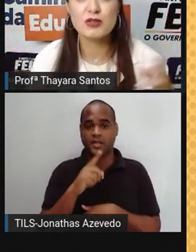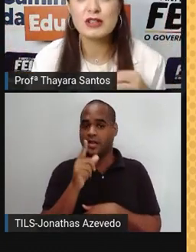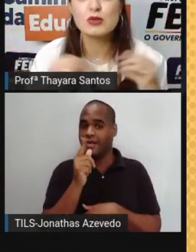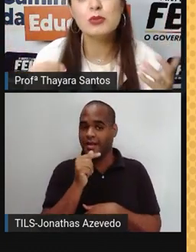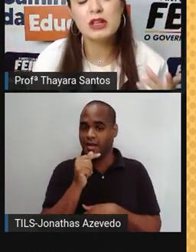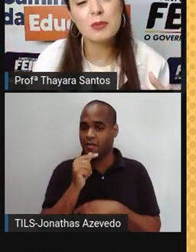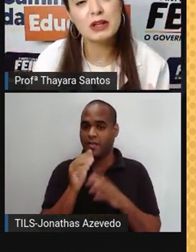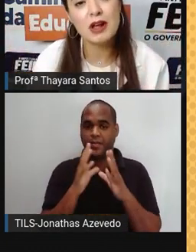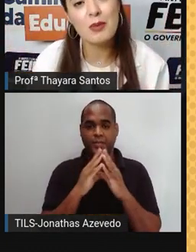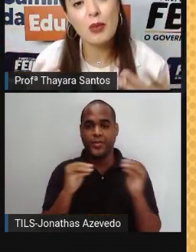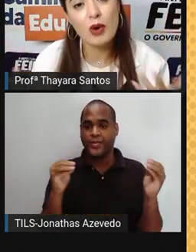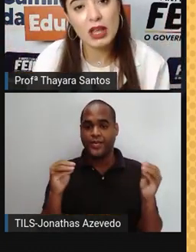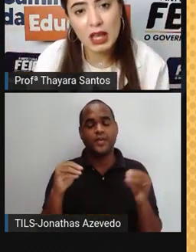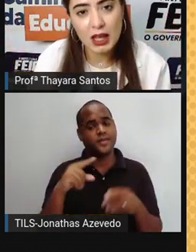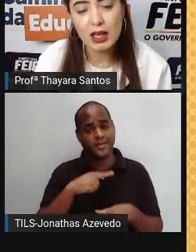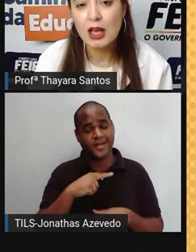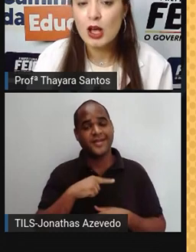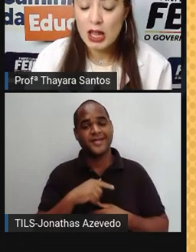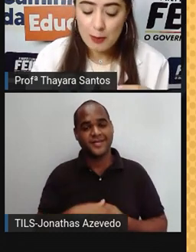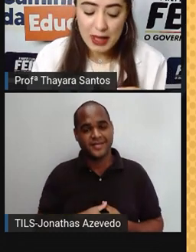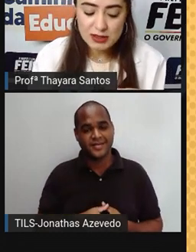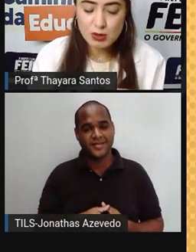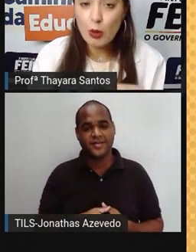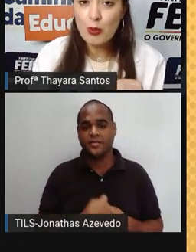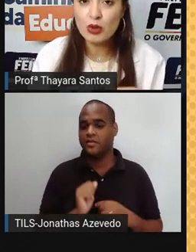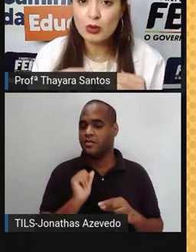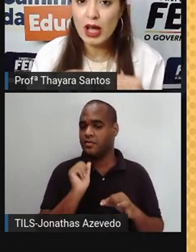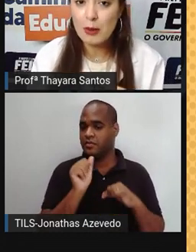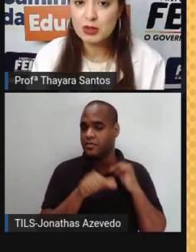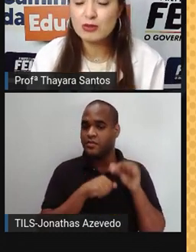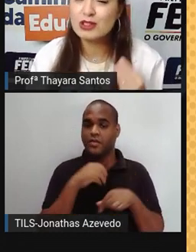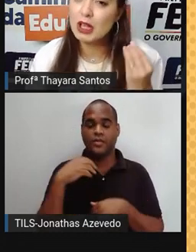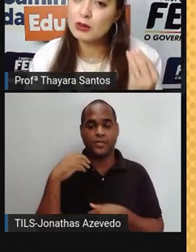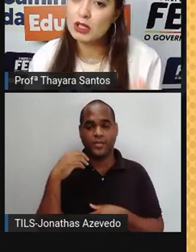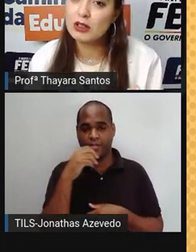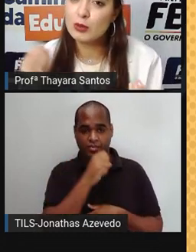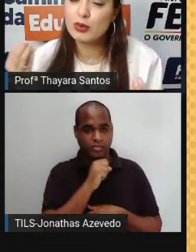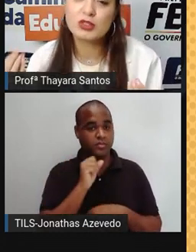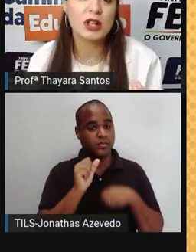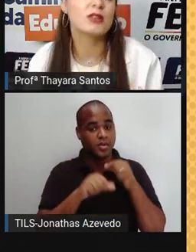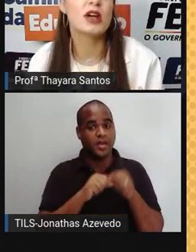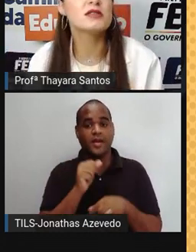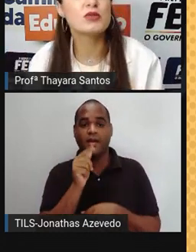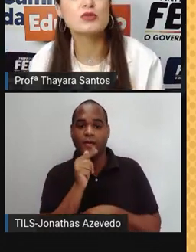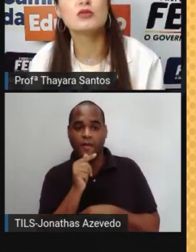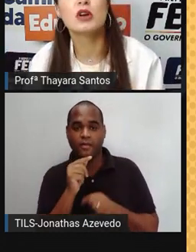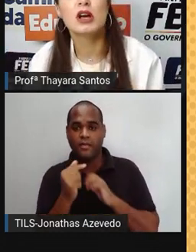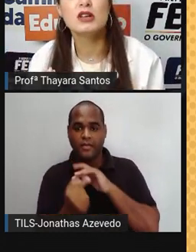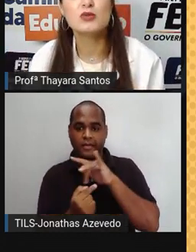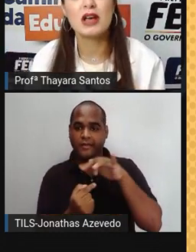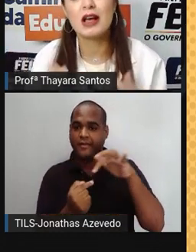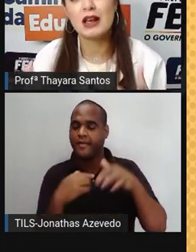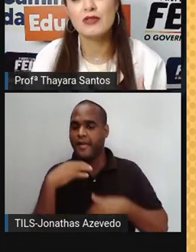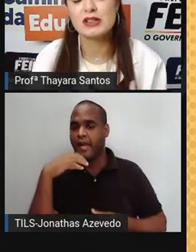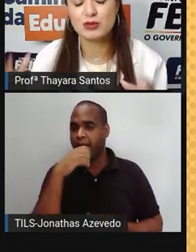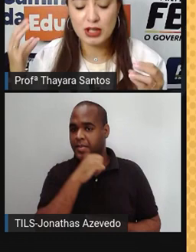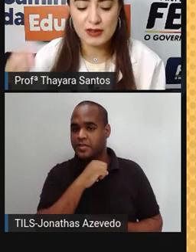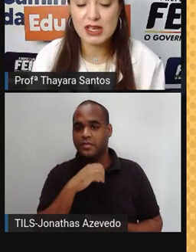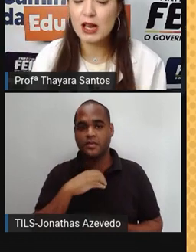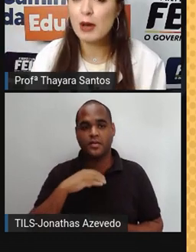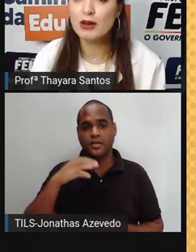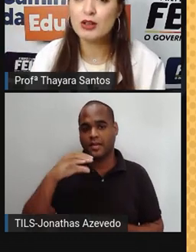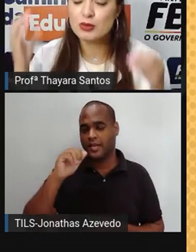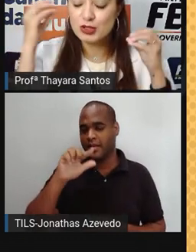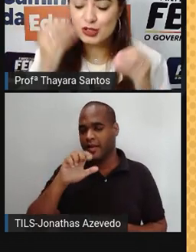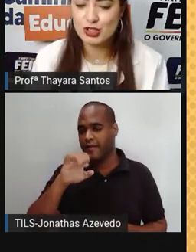que ele olha o azeite vai sumida panela Porque ela passou muito rápido do estado líquido para o estado gasoso isso é que ela